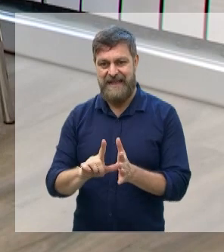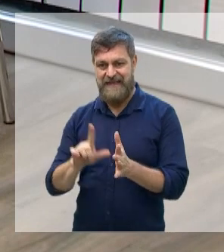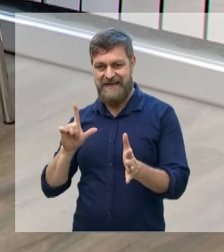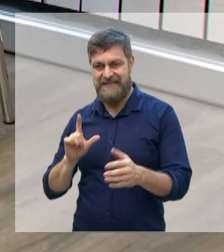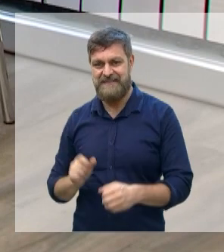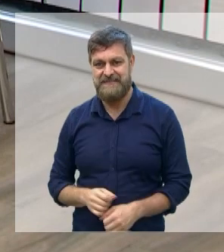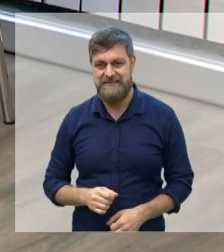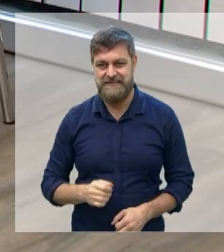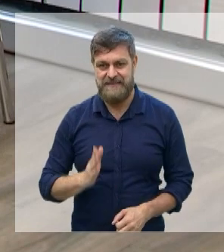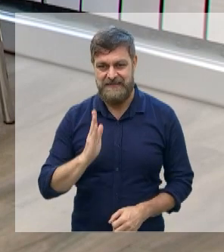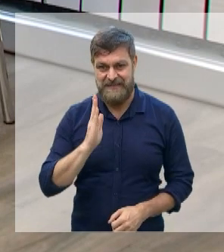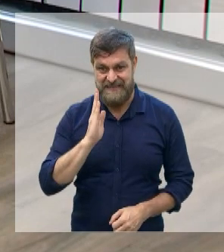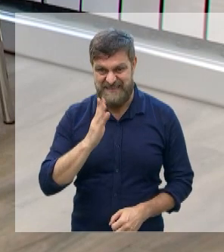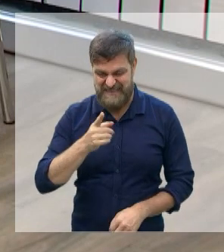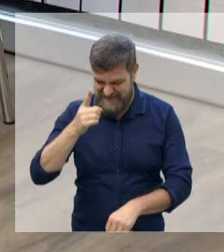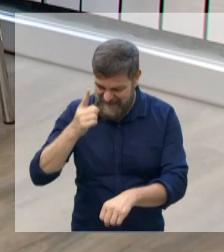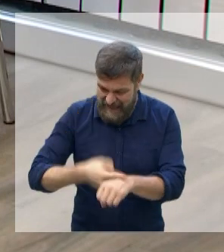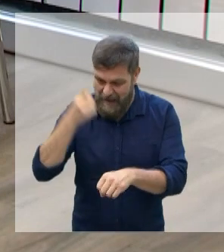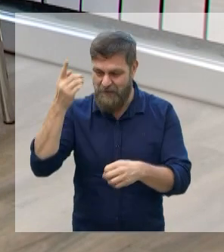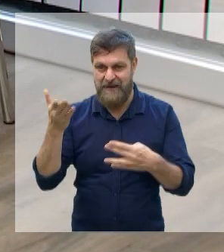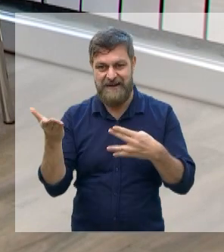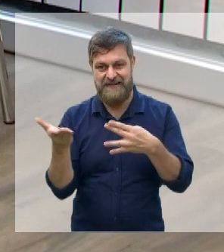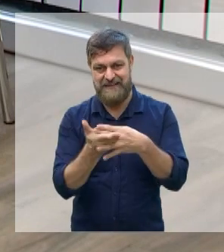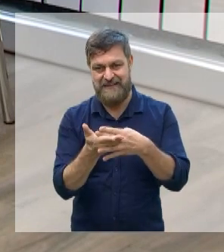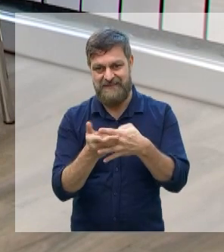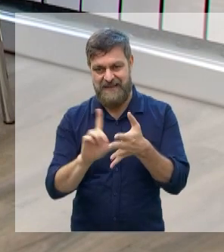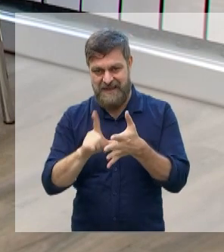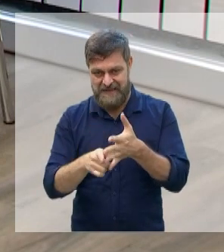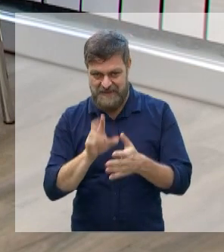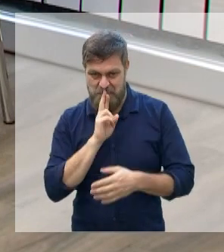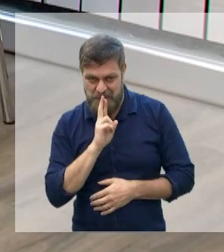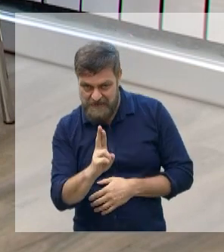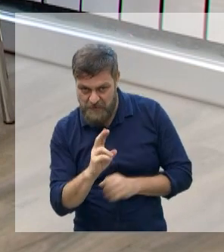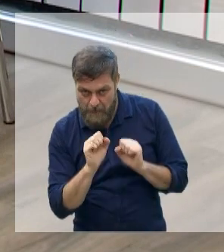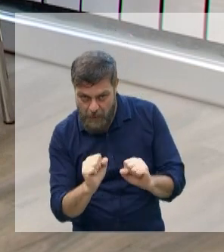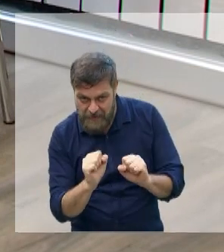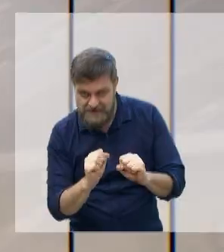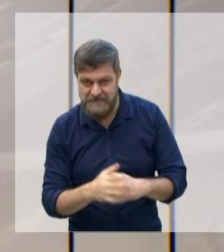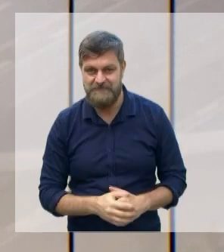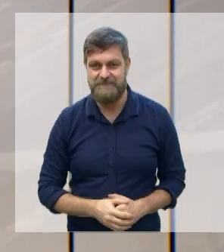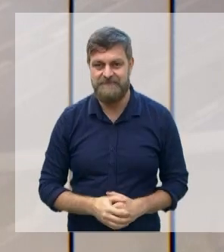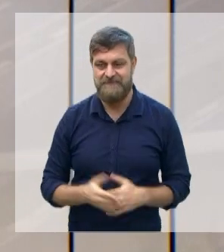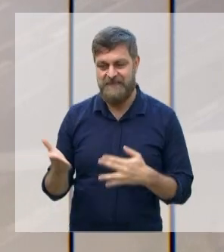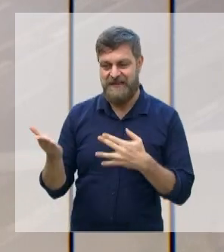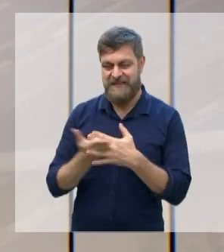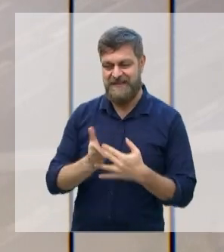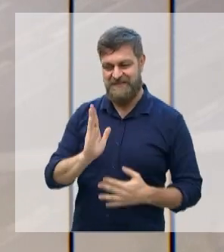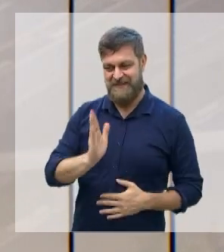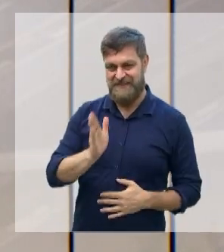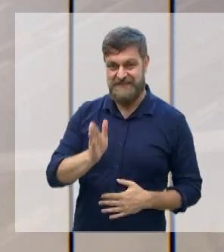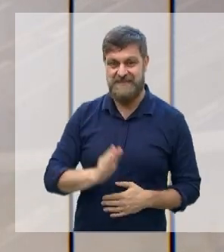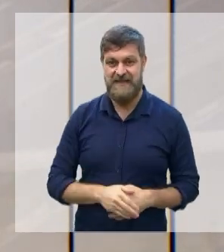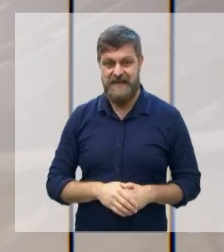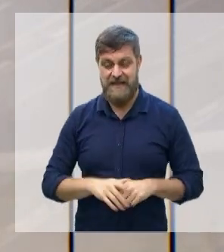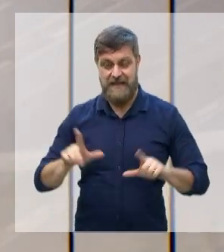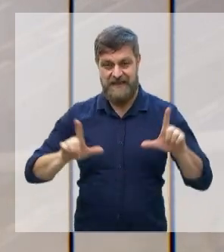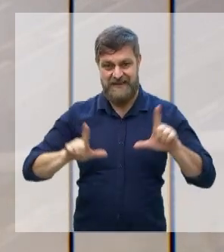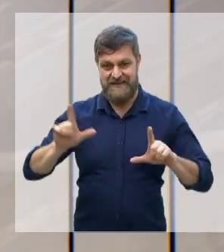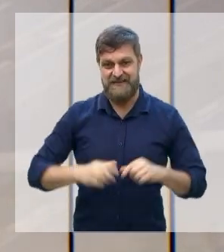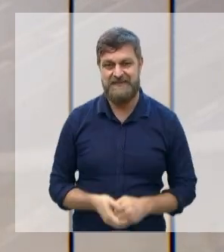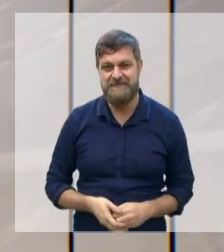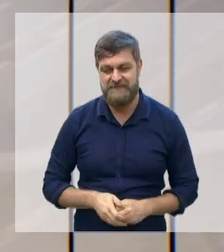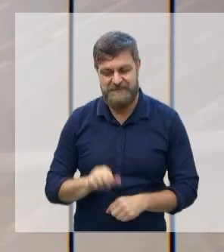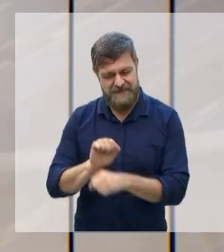agora já no ponto de pedir um intervalo na volta à família só pode ser secretário bom a gente volta já com questão de ordem